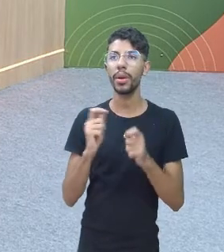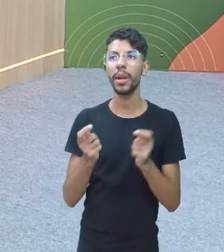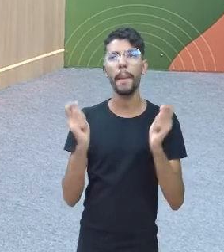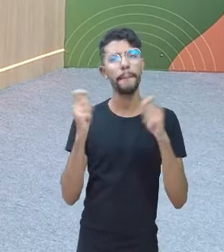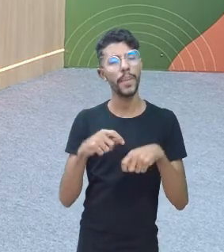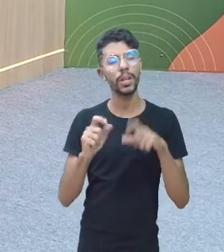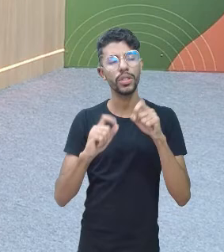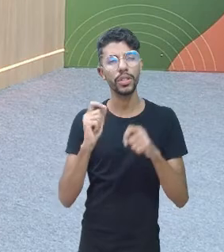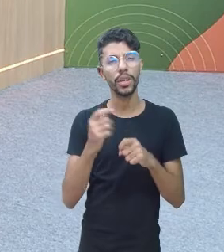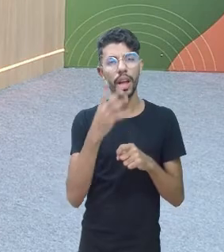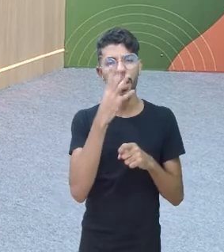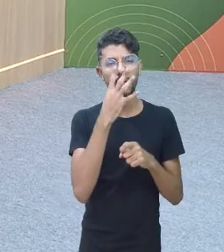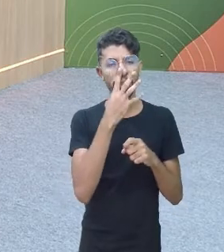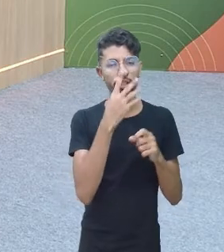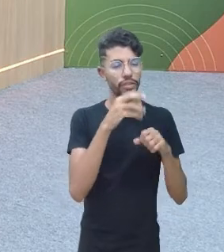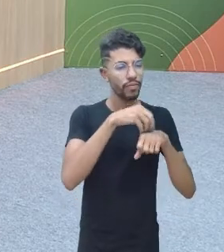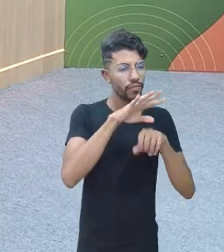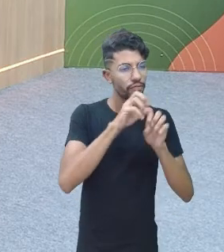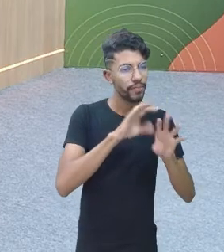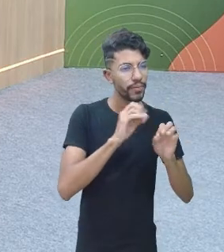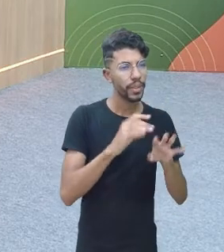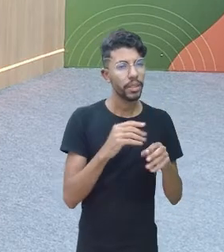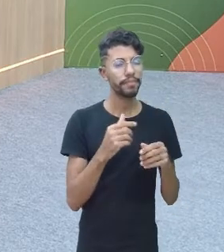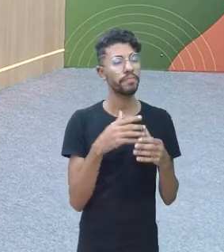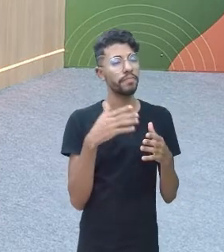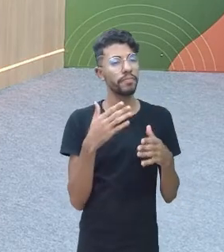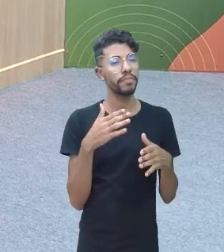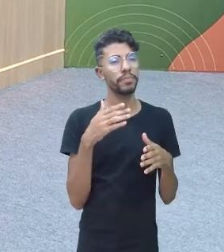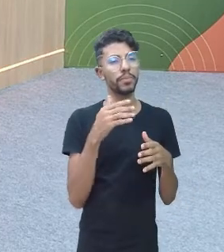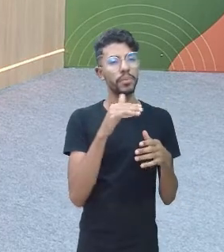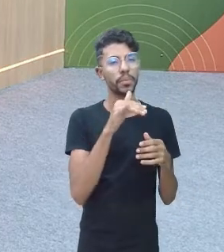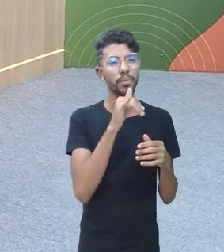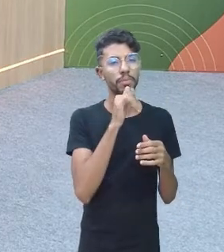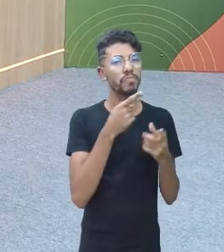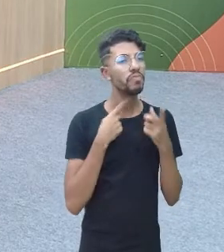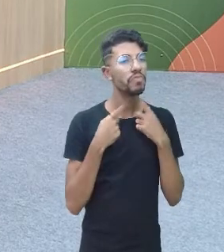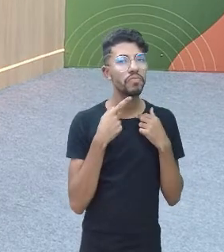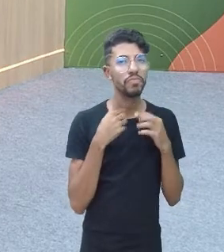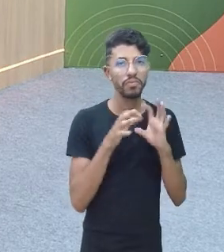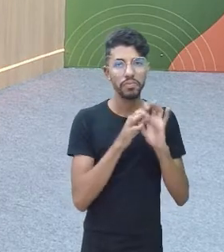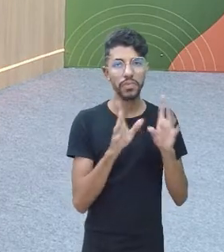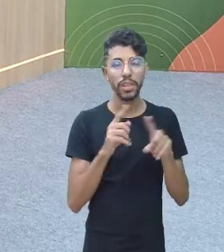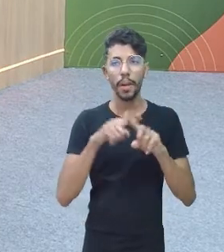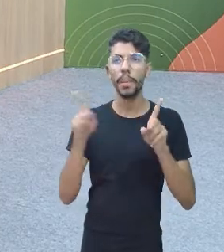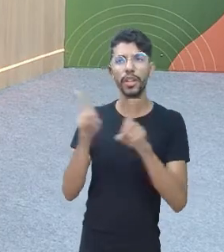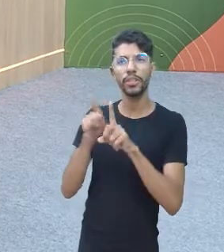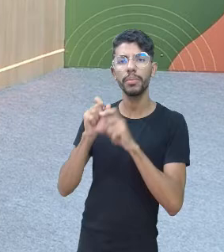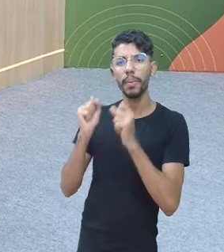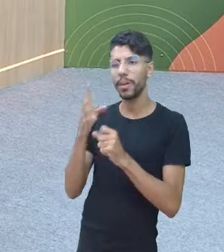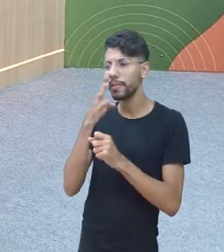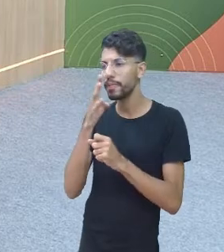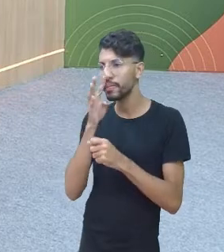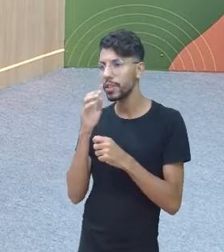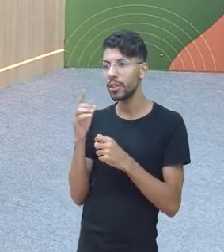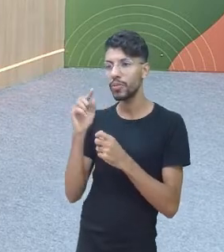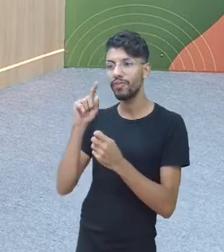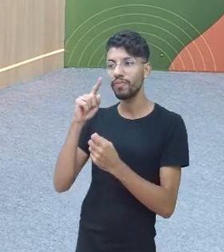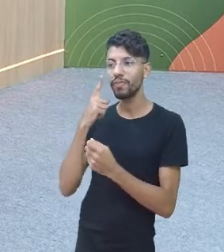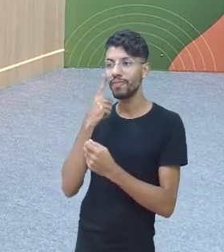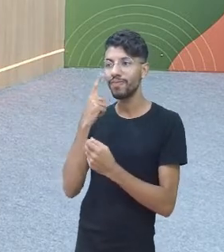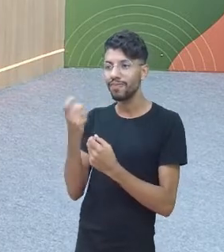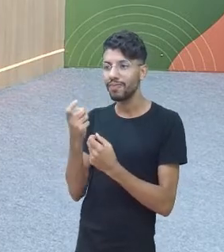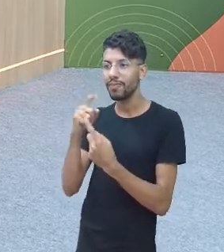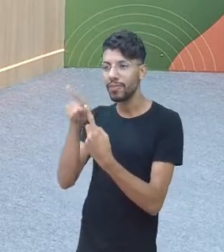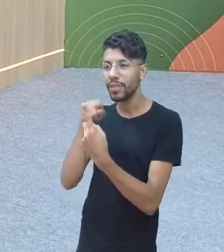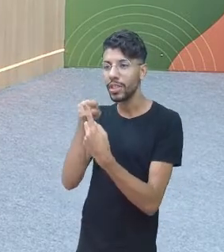outros tutoriais a gente assiste na intenção de realmente aprender alguma coisa. O que mais? Os níveis de dificuldade. Então,